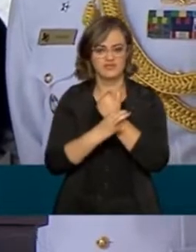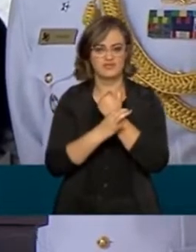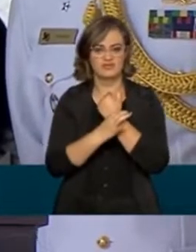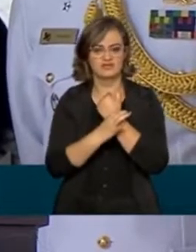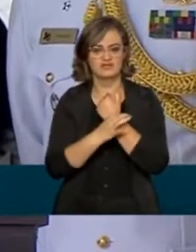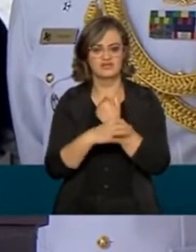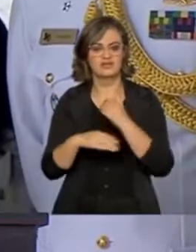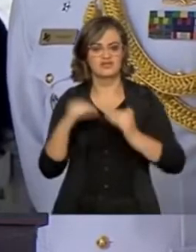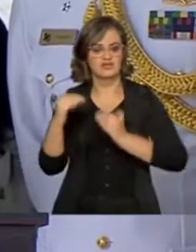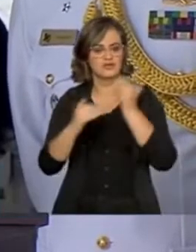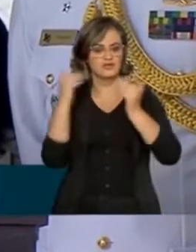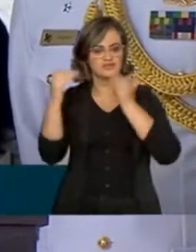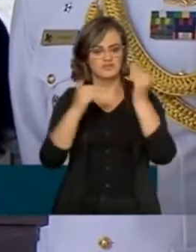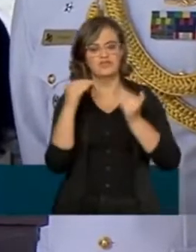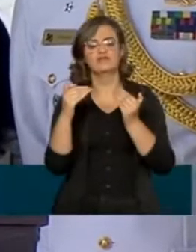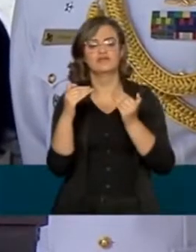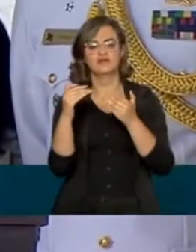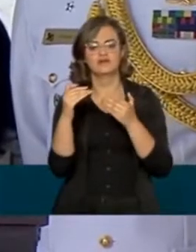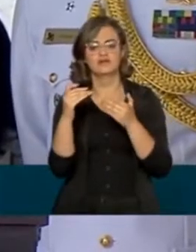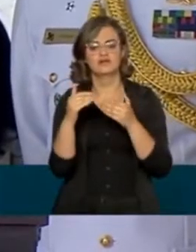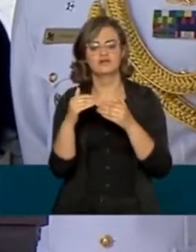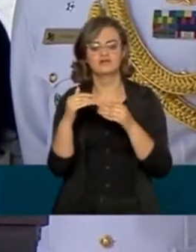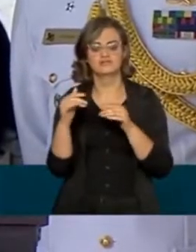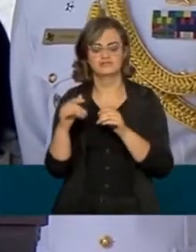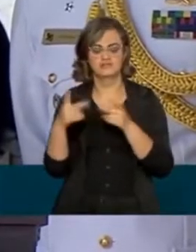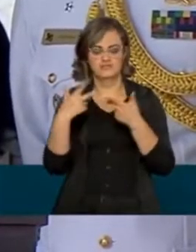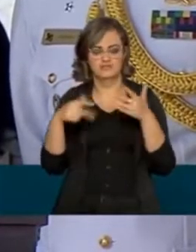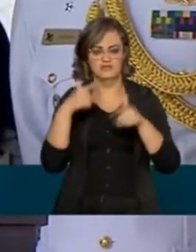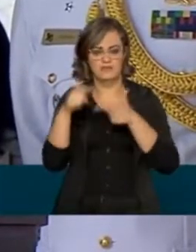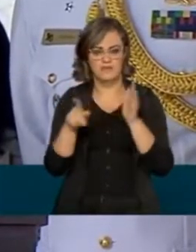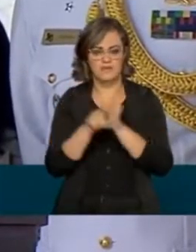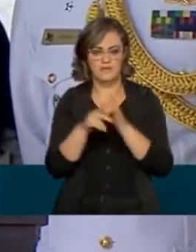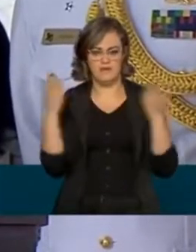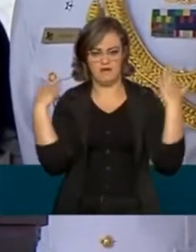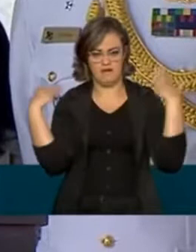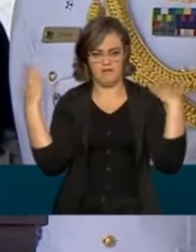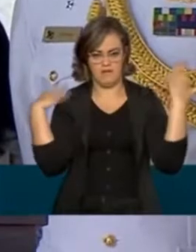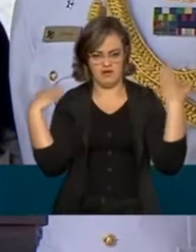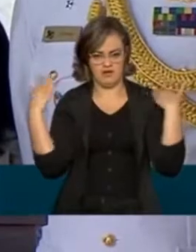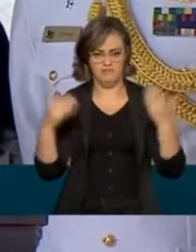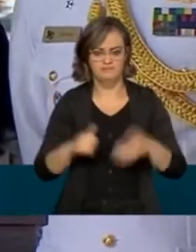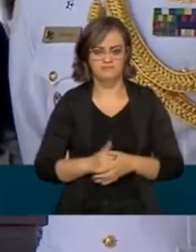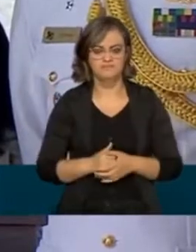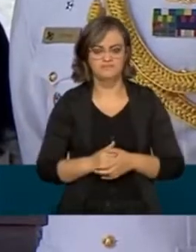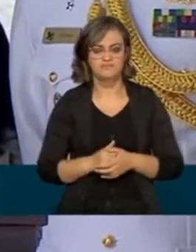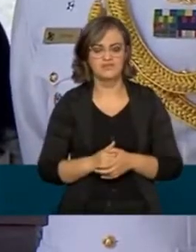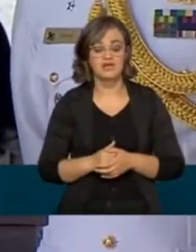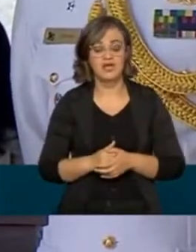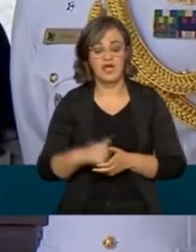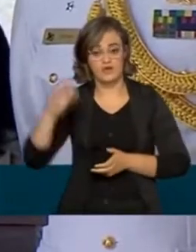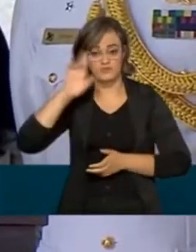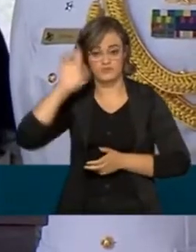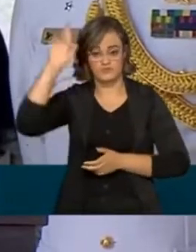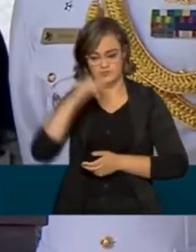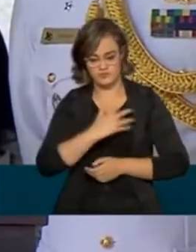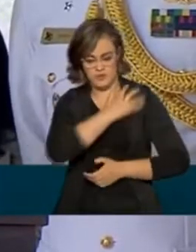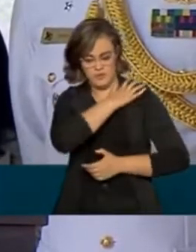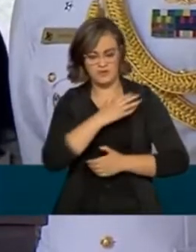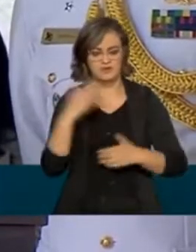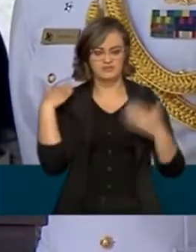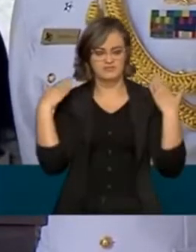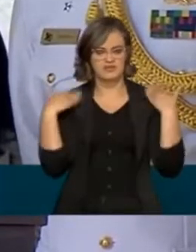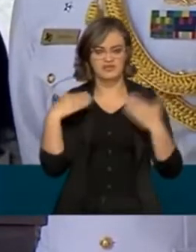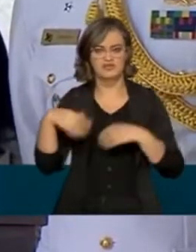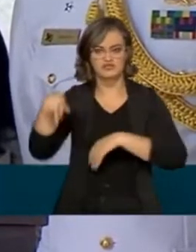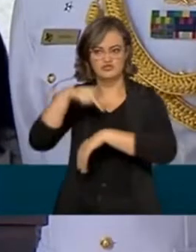do crescimento e desenvolvimento do poder marítimo brasileiro. Aos comandantes das marinhas e guardas costeiras de